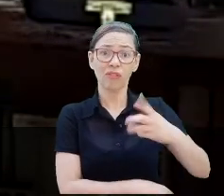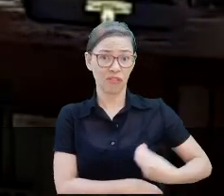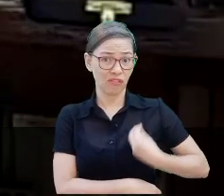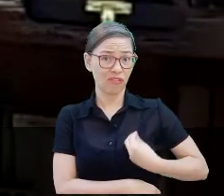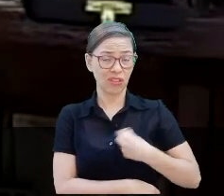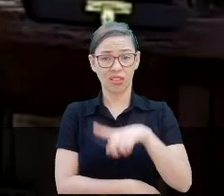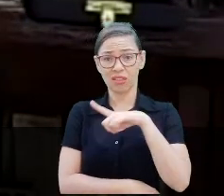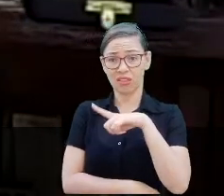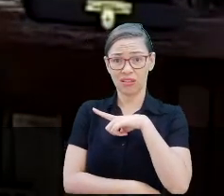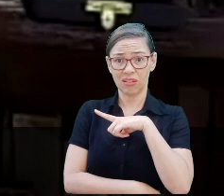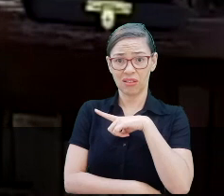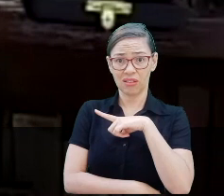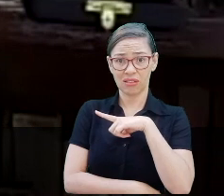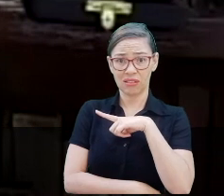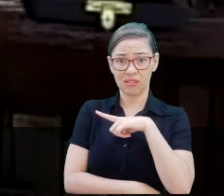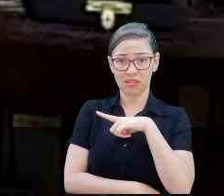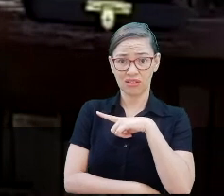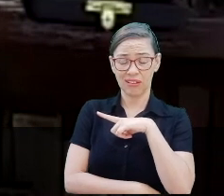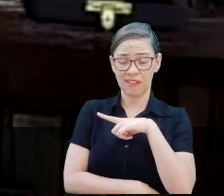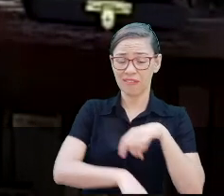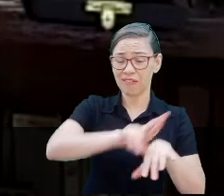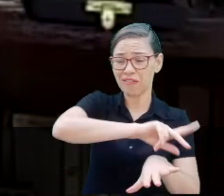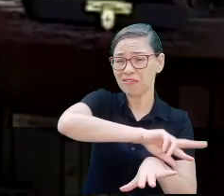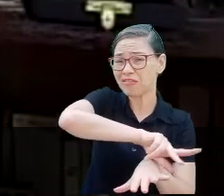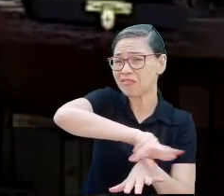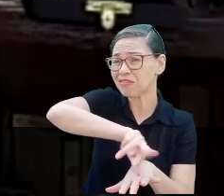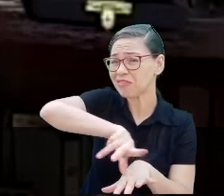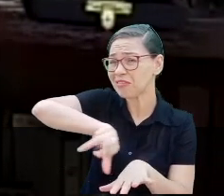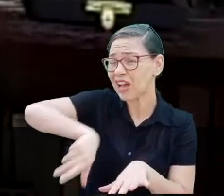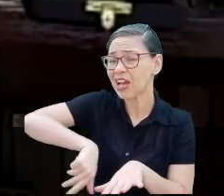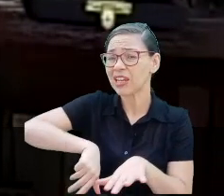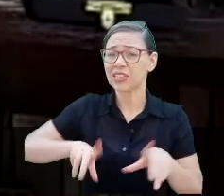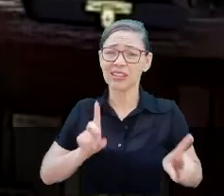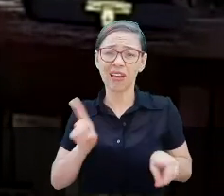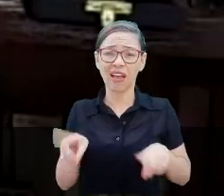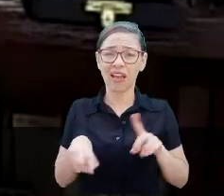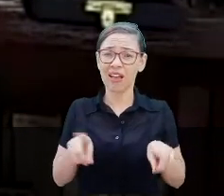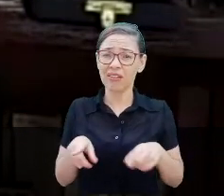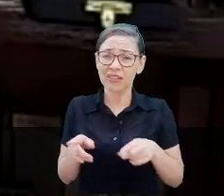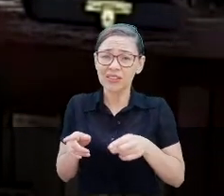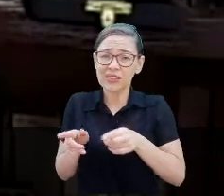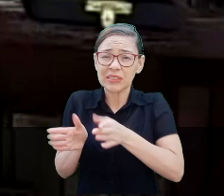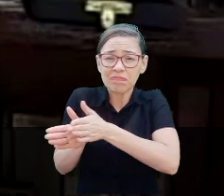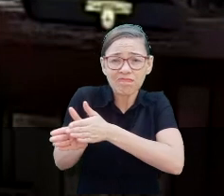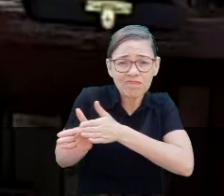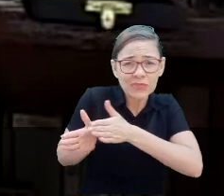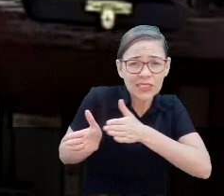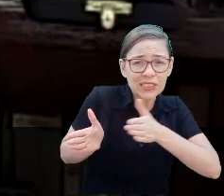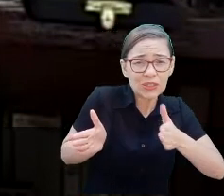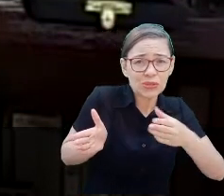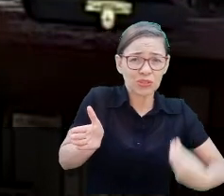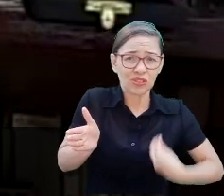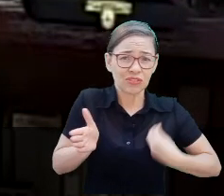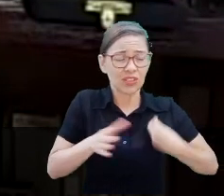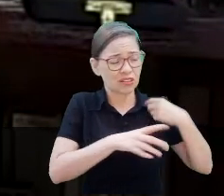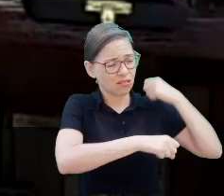Brasil. Nesse contexto de extrema exclusão, não espanta que tantas travestis, tantas mulheres trans ao longo